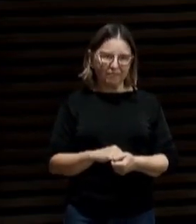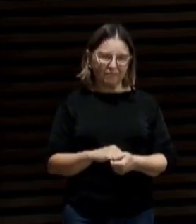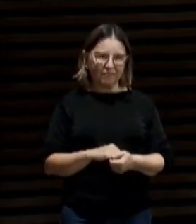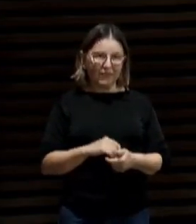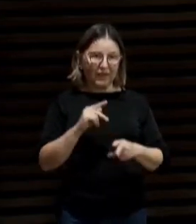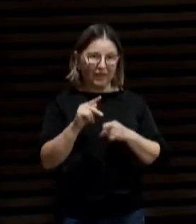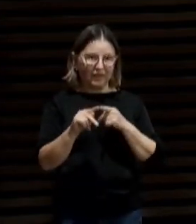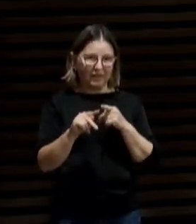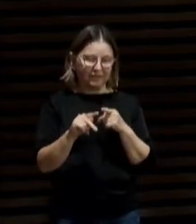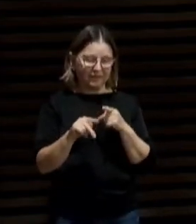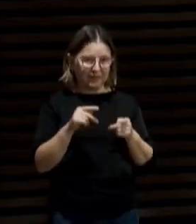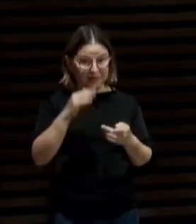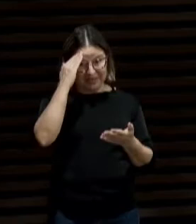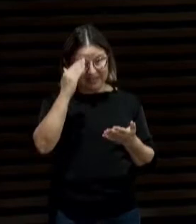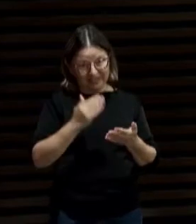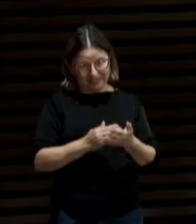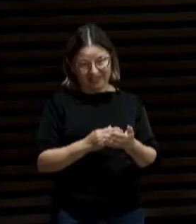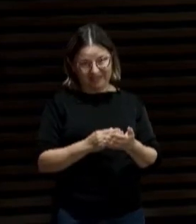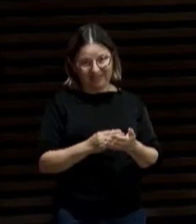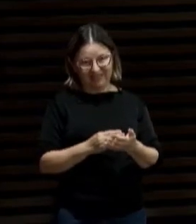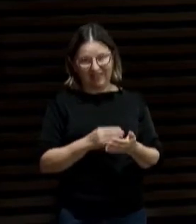A esperança do cristão está no porvir,